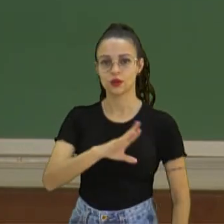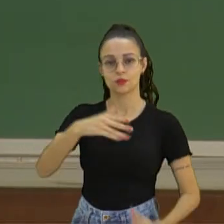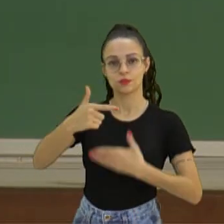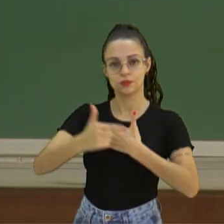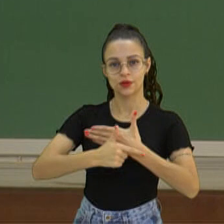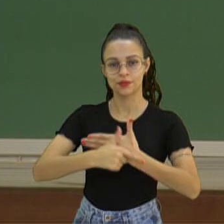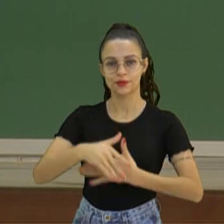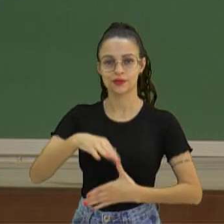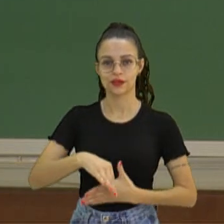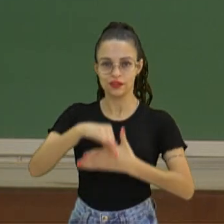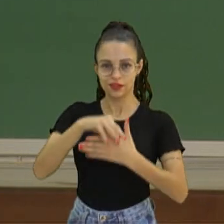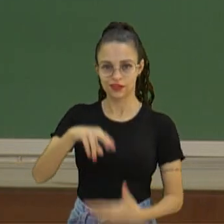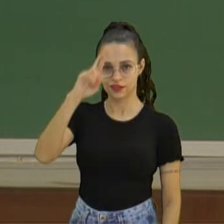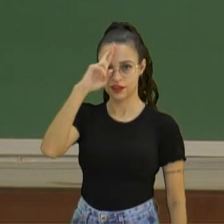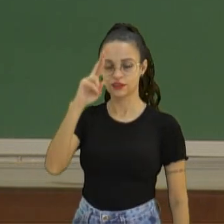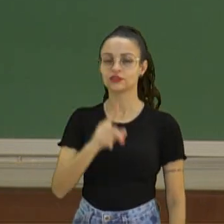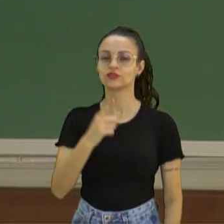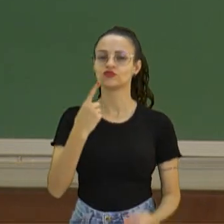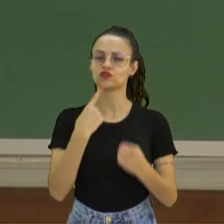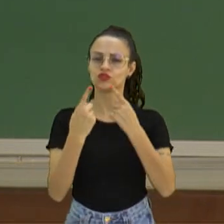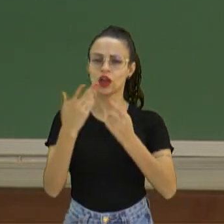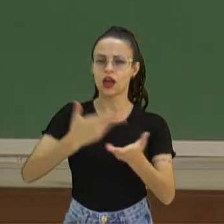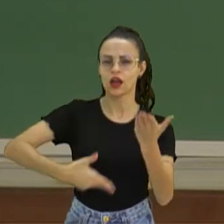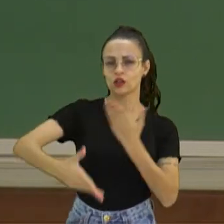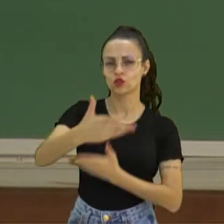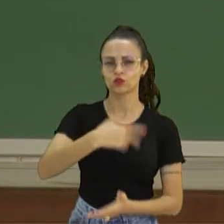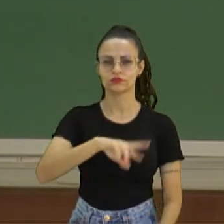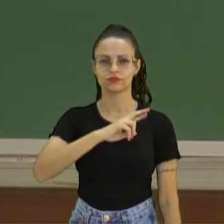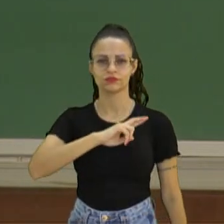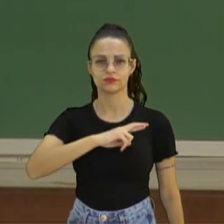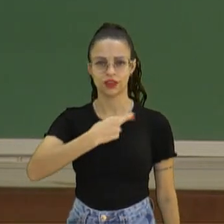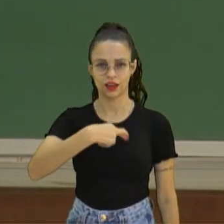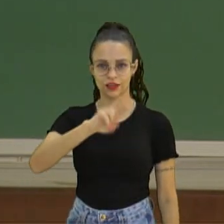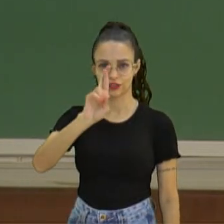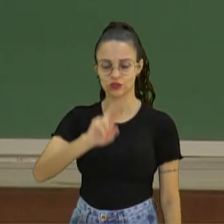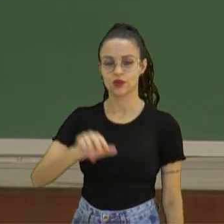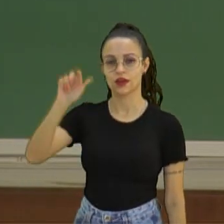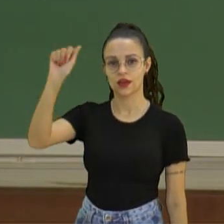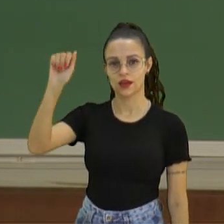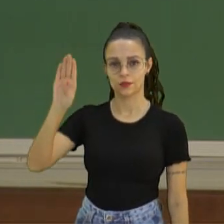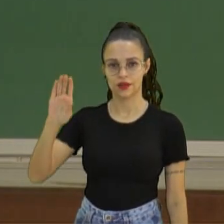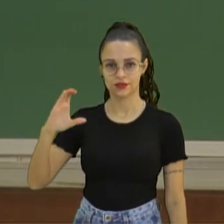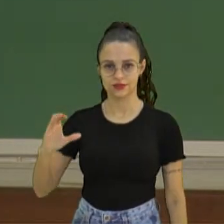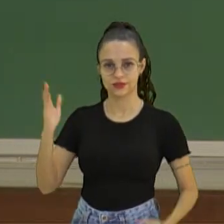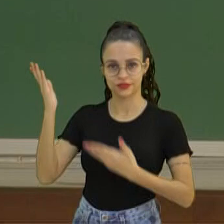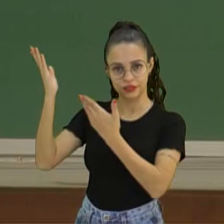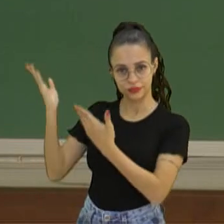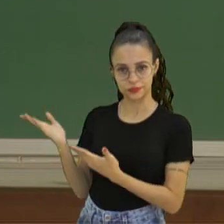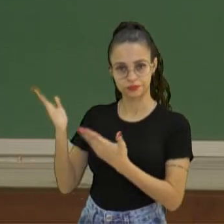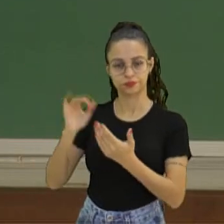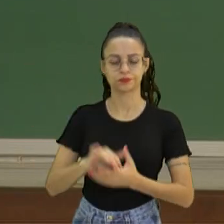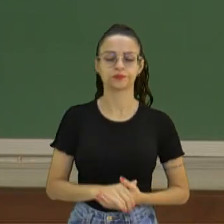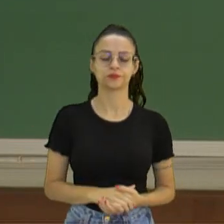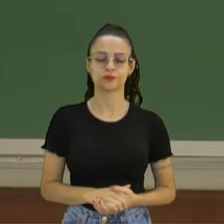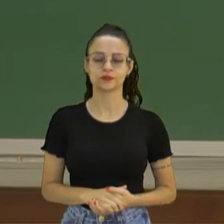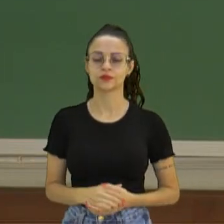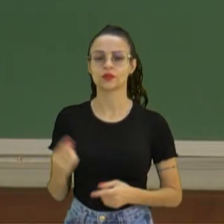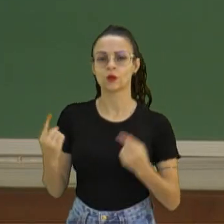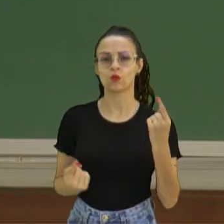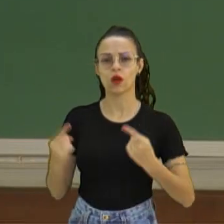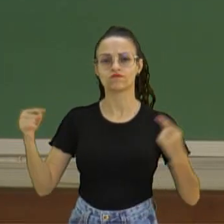dos líderes no diálogo inter-religioso e aqui temos letra A B e C Papa uma Estela e o dalai-lama